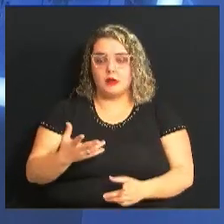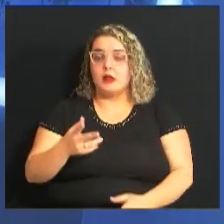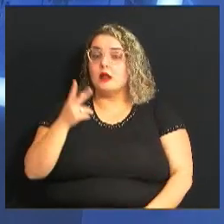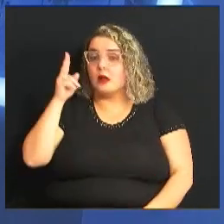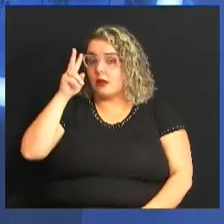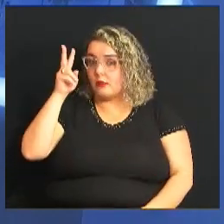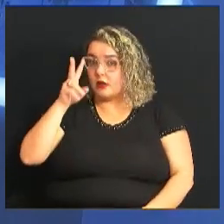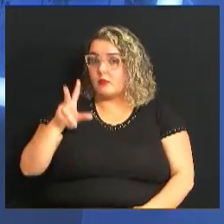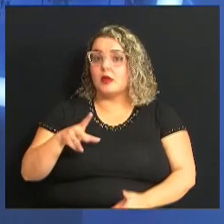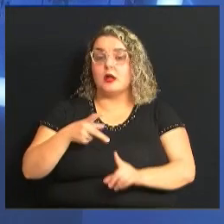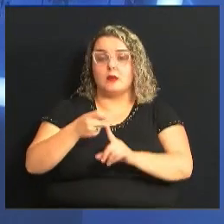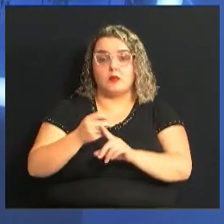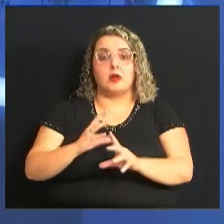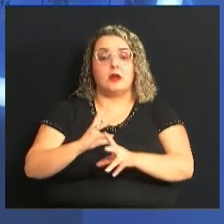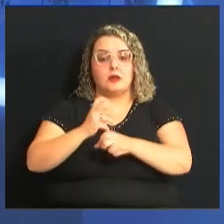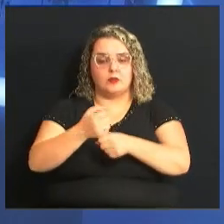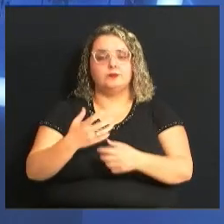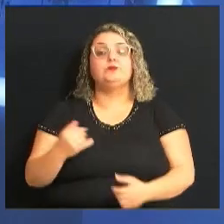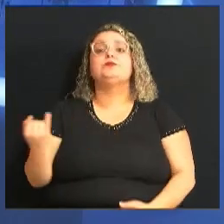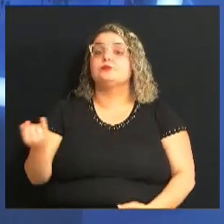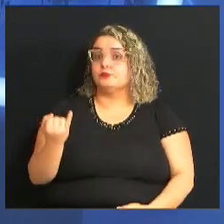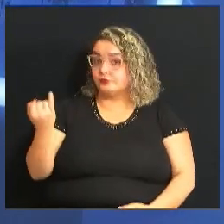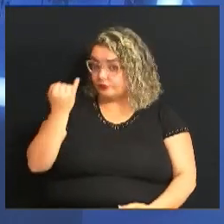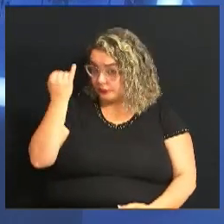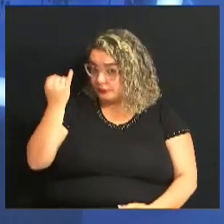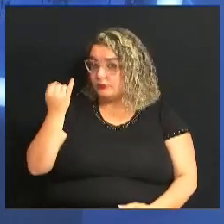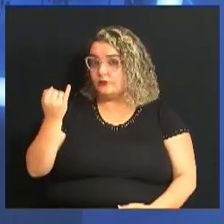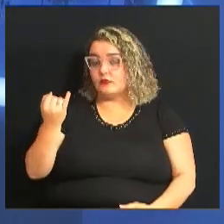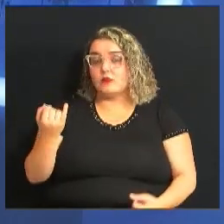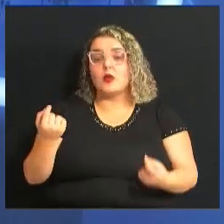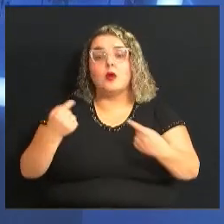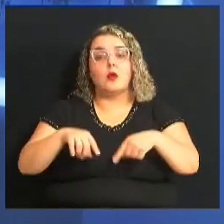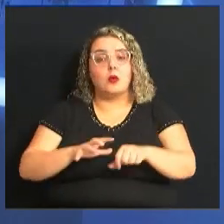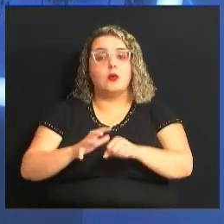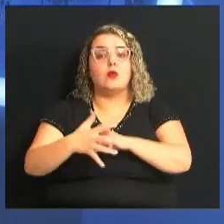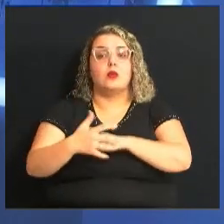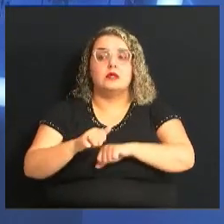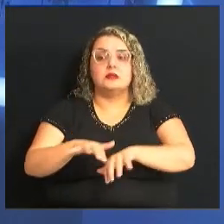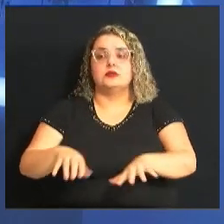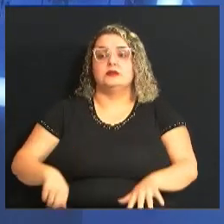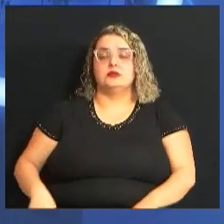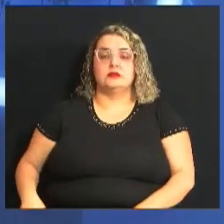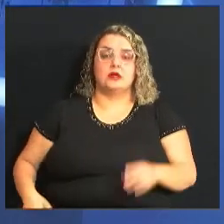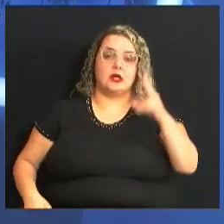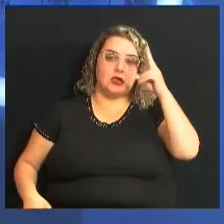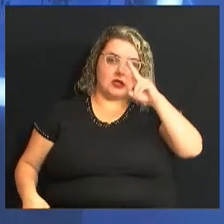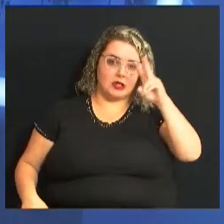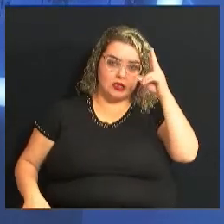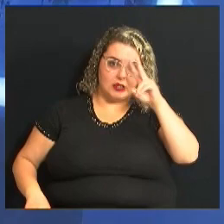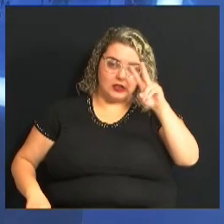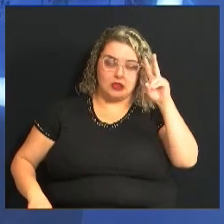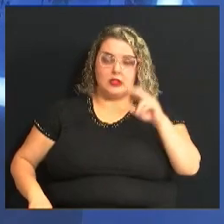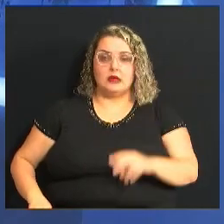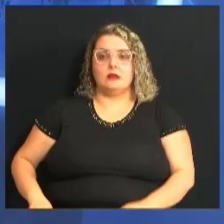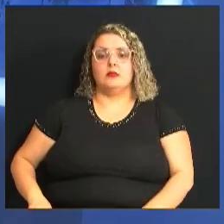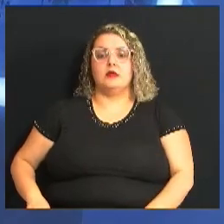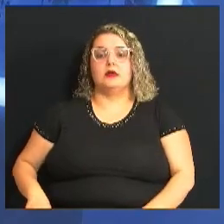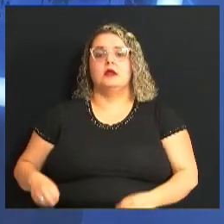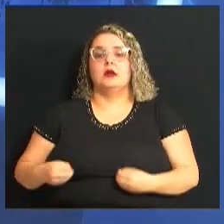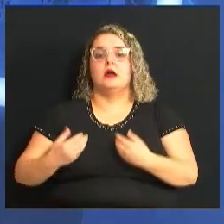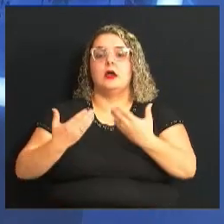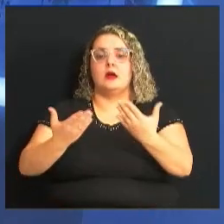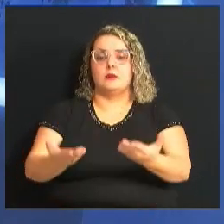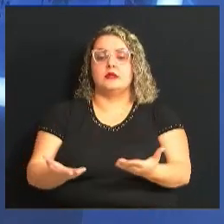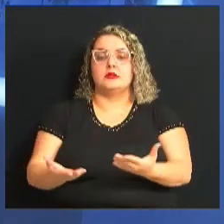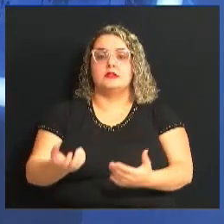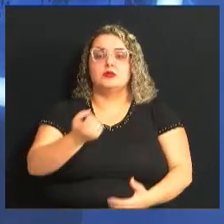é muito importante nesse combate à pandemia da Covid-19. A gente lembra aqui, sempre apresentando os números semanais